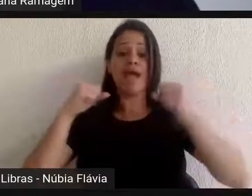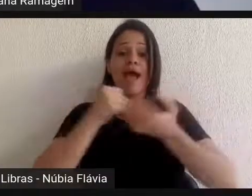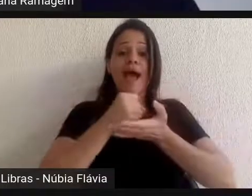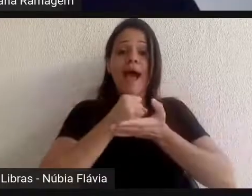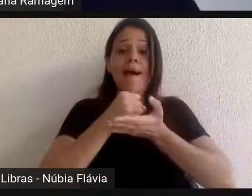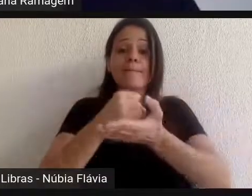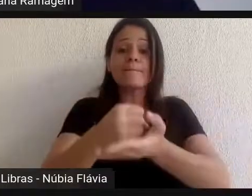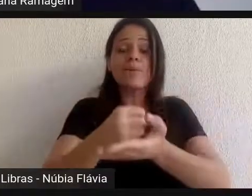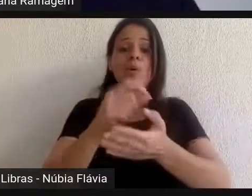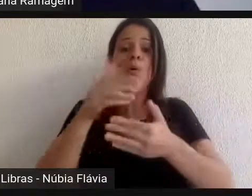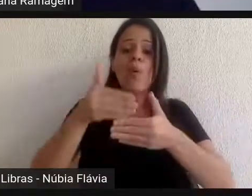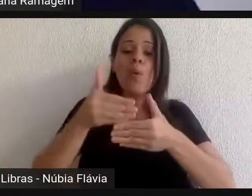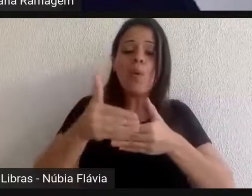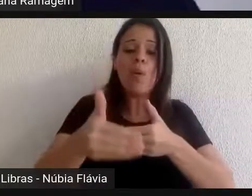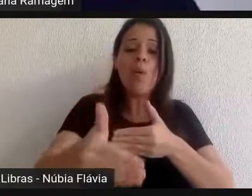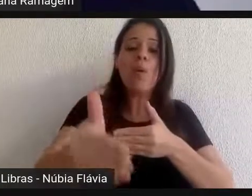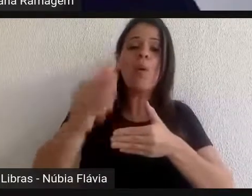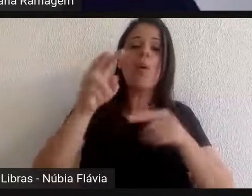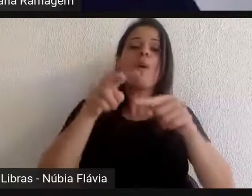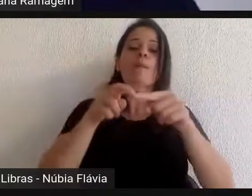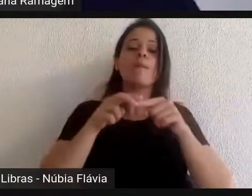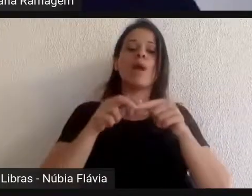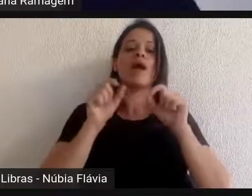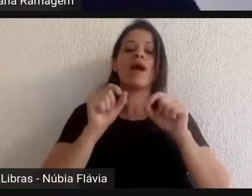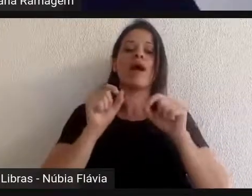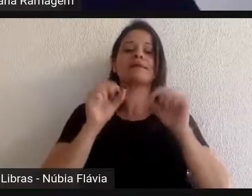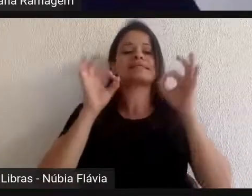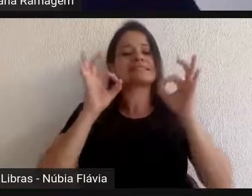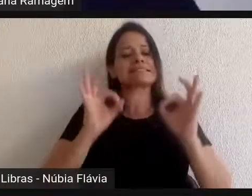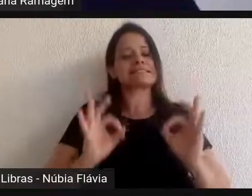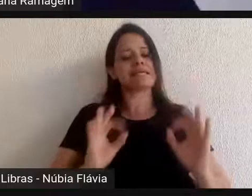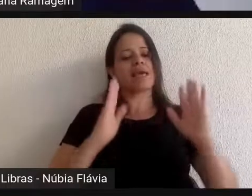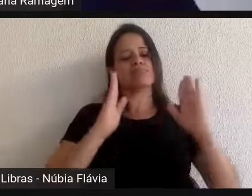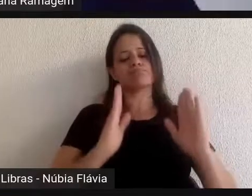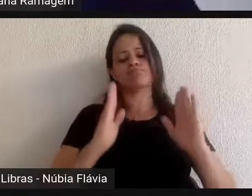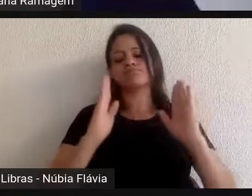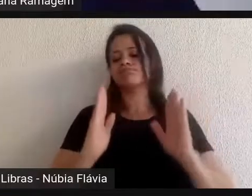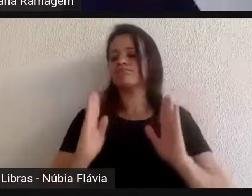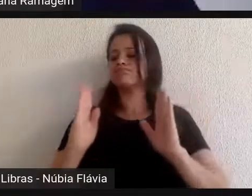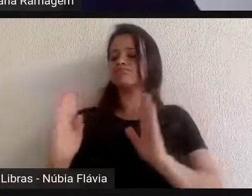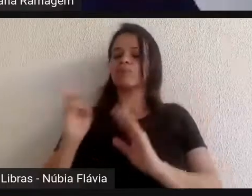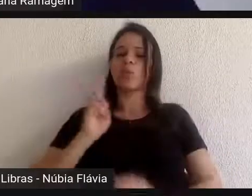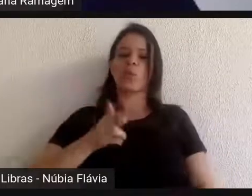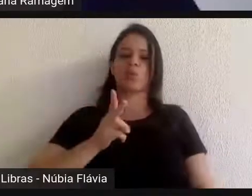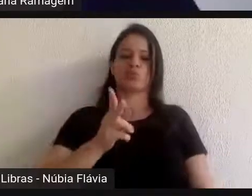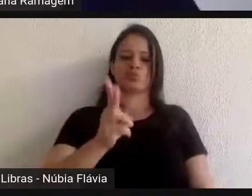a partir de uma certa regularidade.